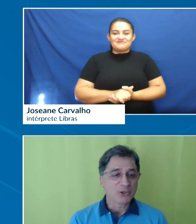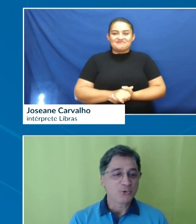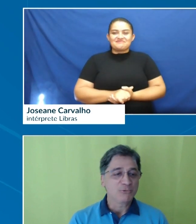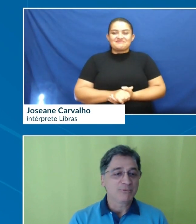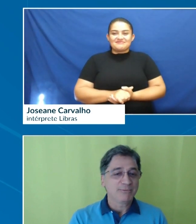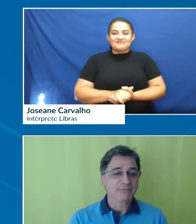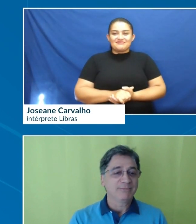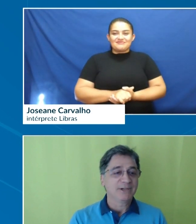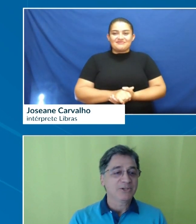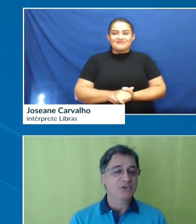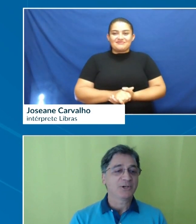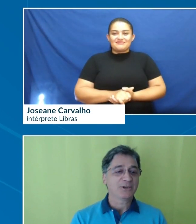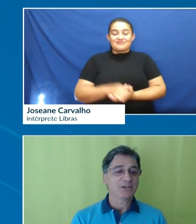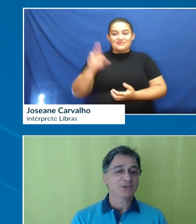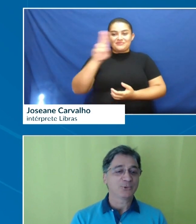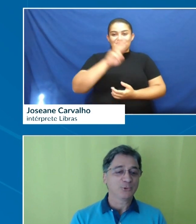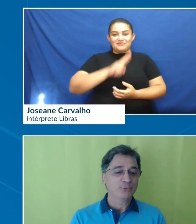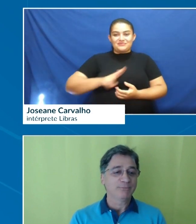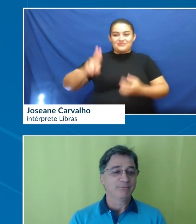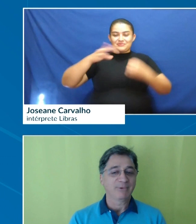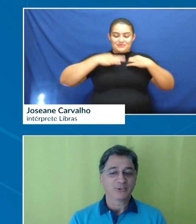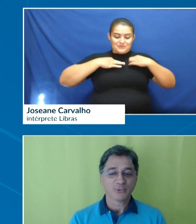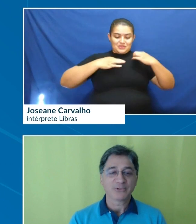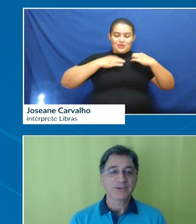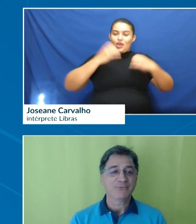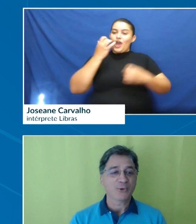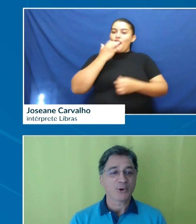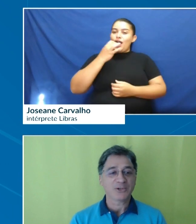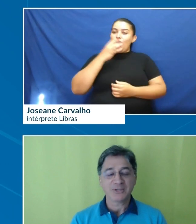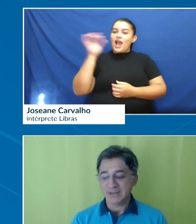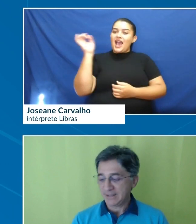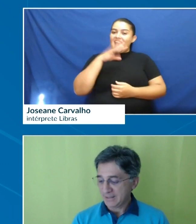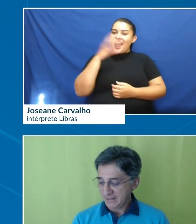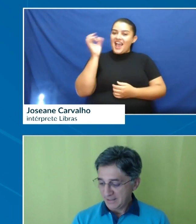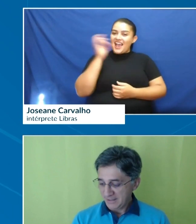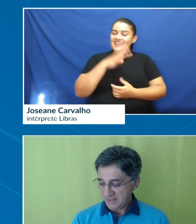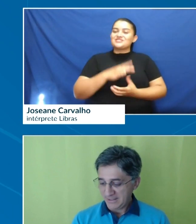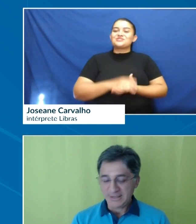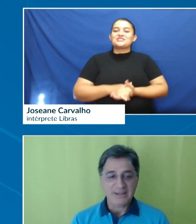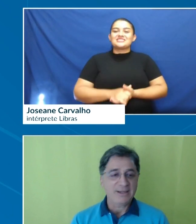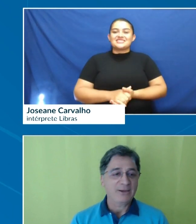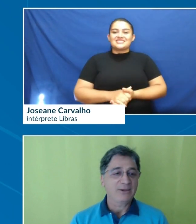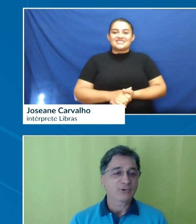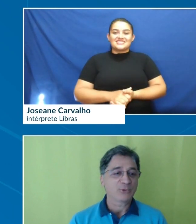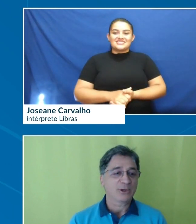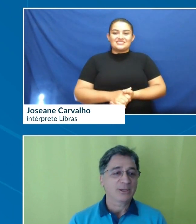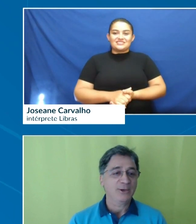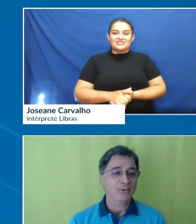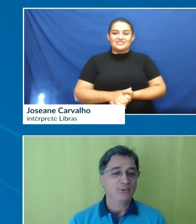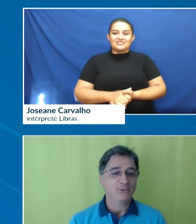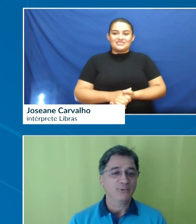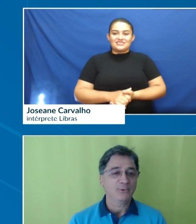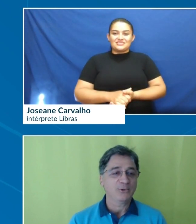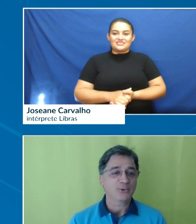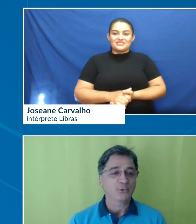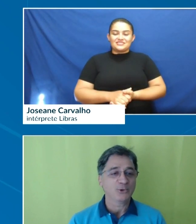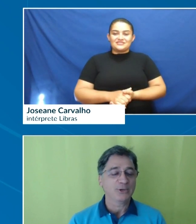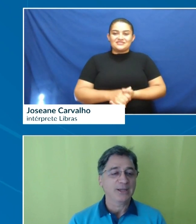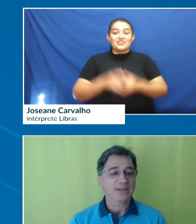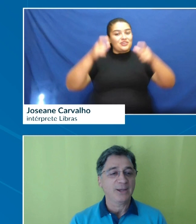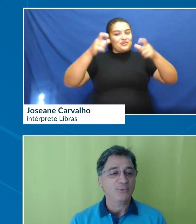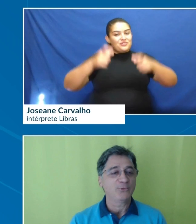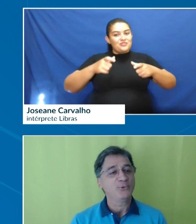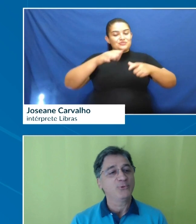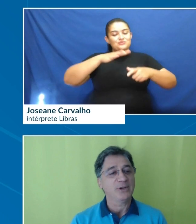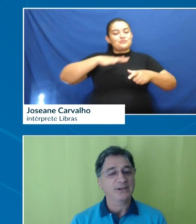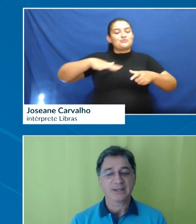Eu estou usando uma t-shirt azul assim forte, né? E estou aqui num estúdio,